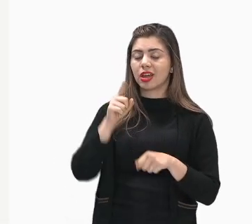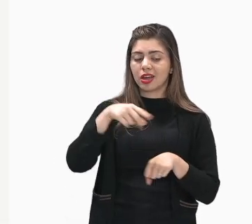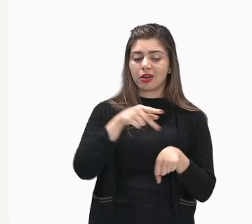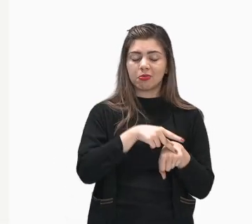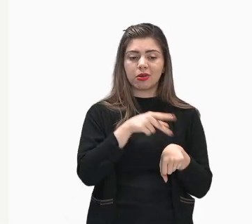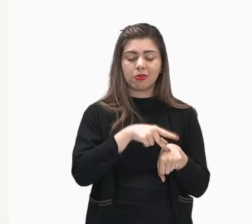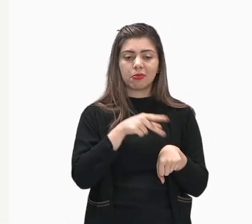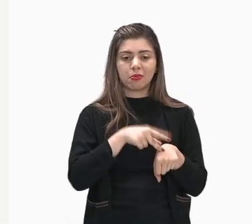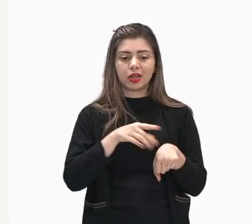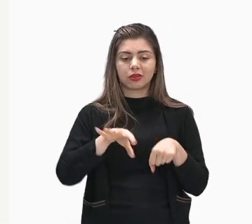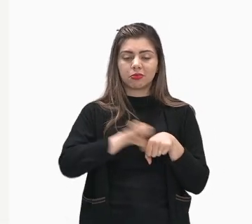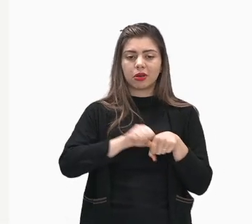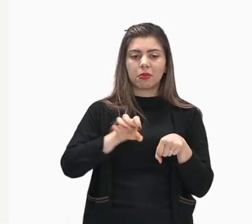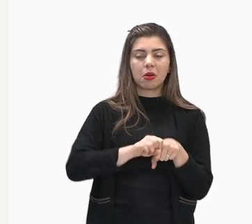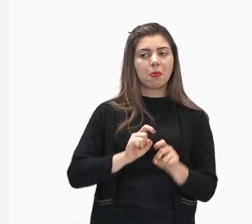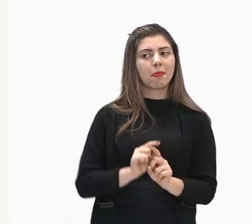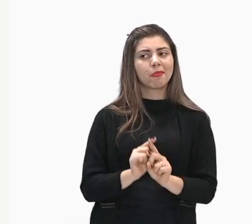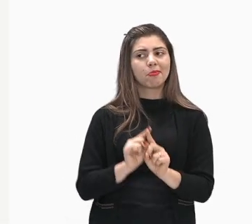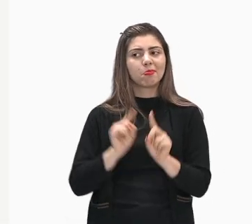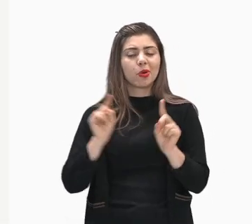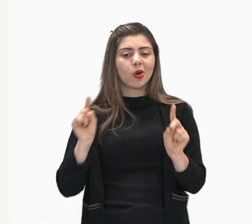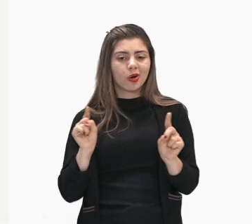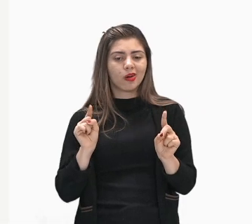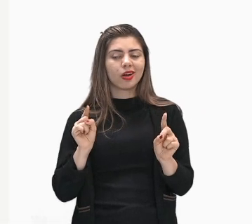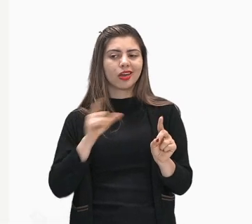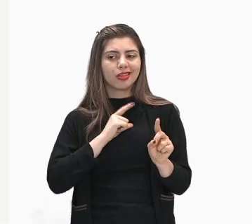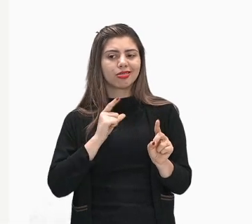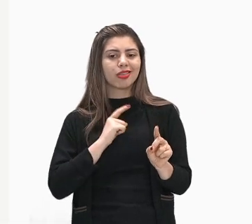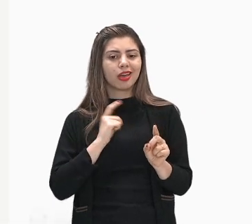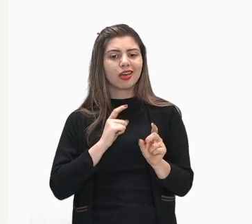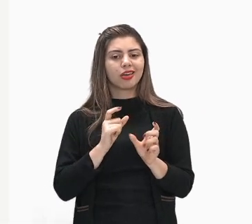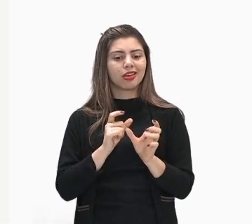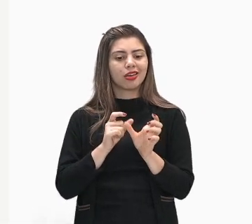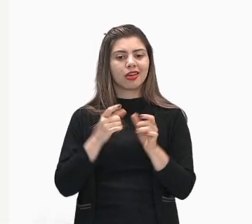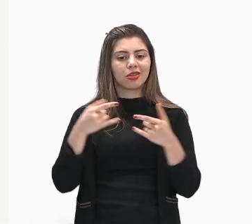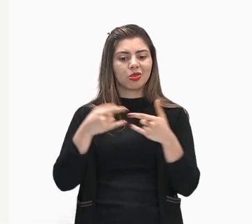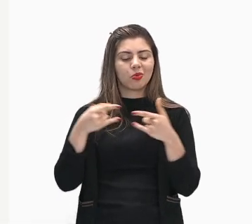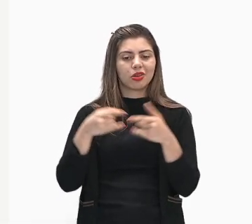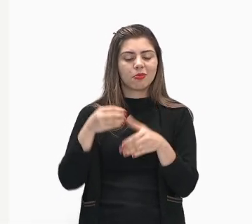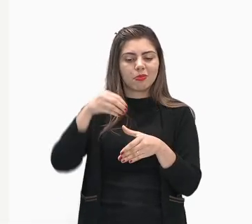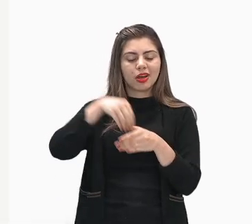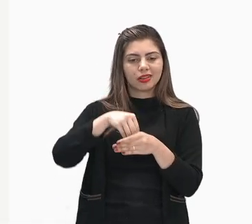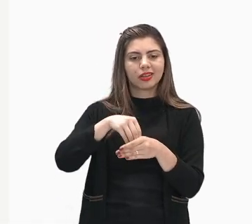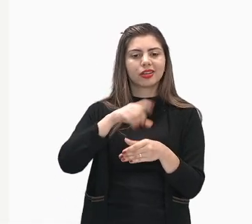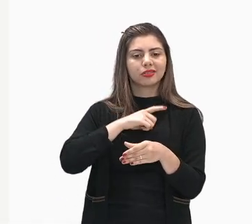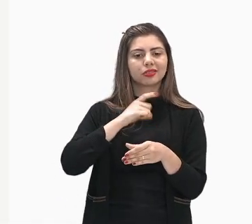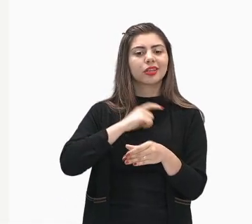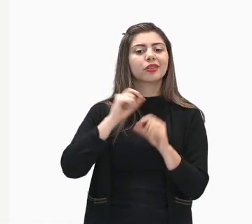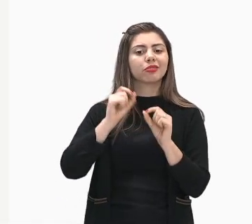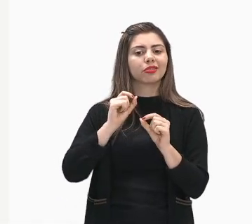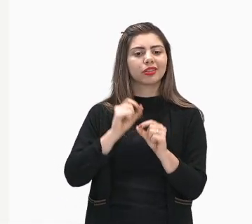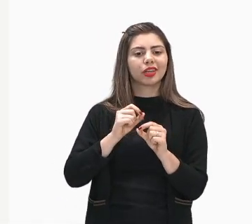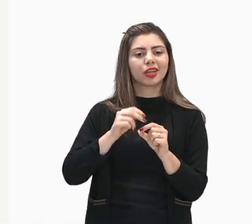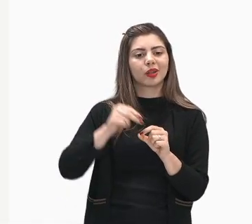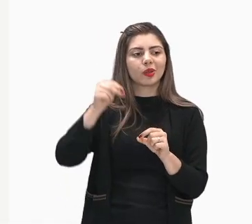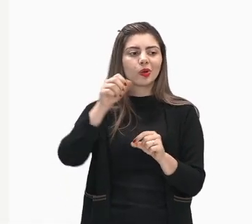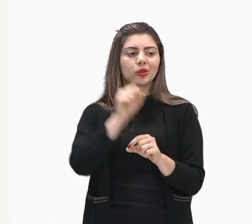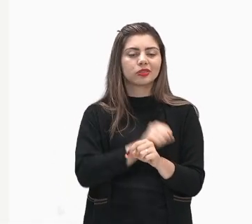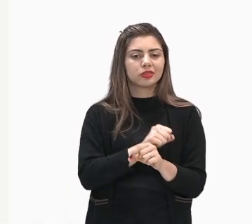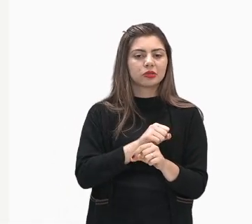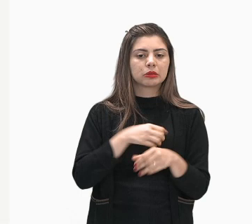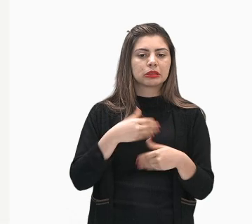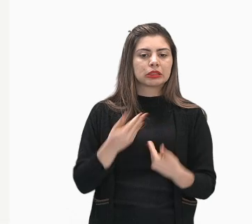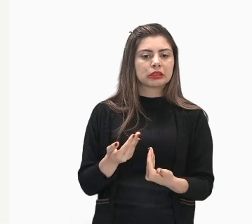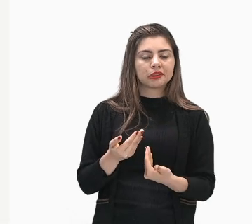o princípio da atração e repulsão de um ímã. Então, o fato de eu dizer que são ímãs